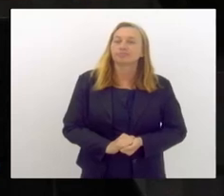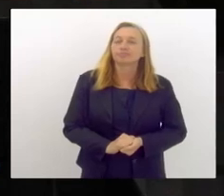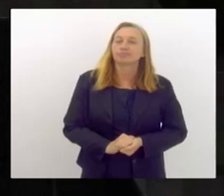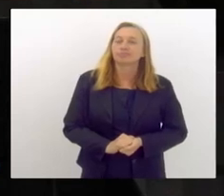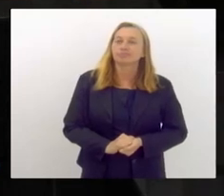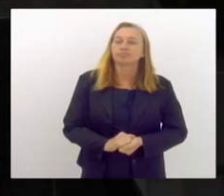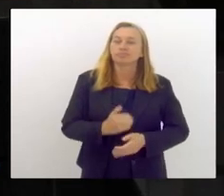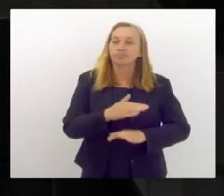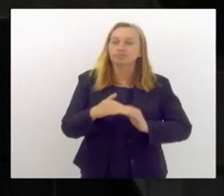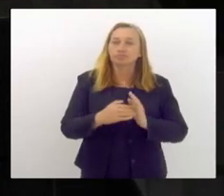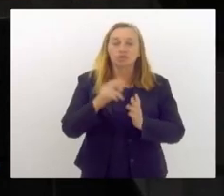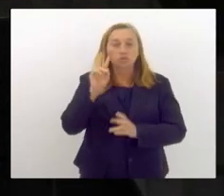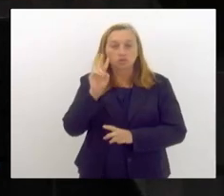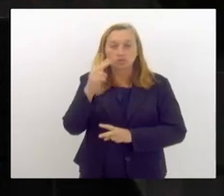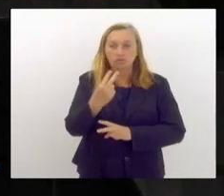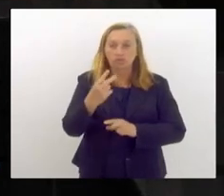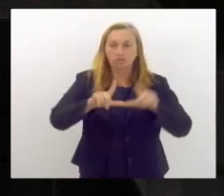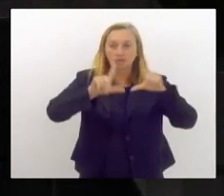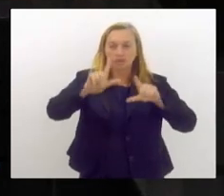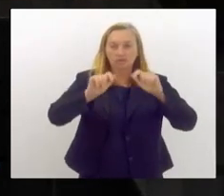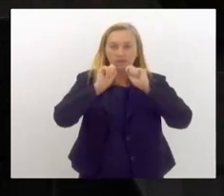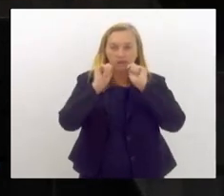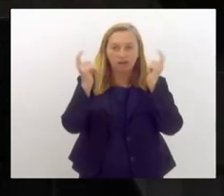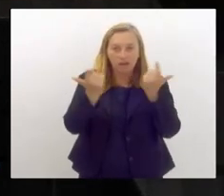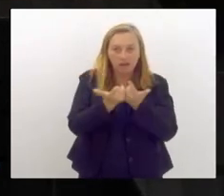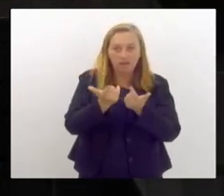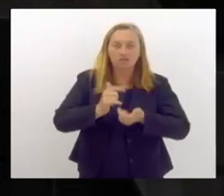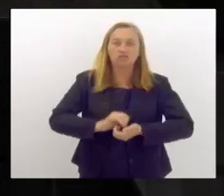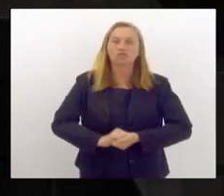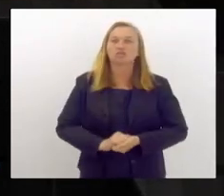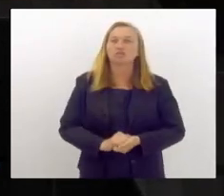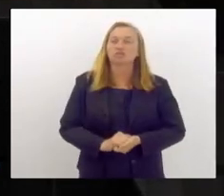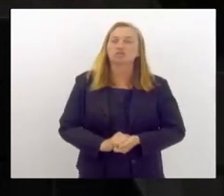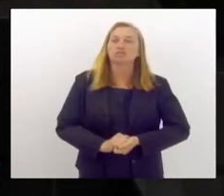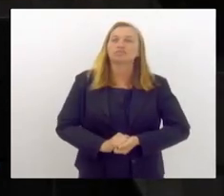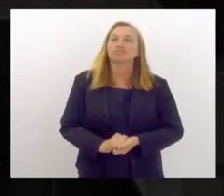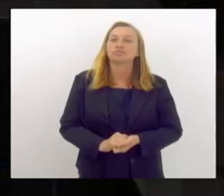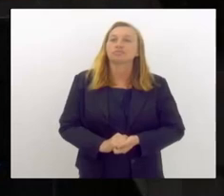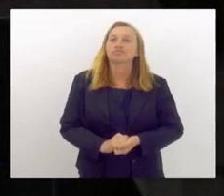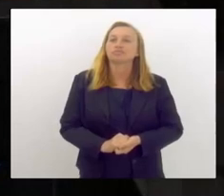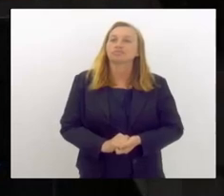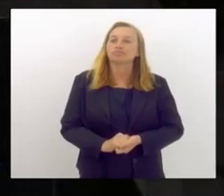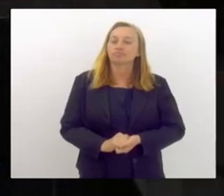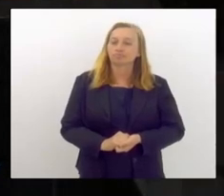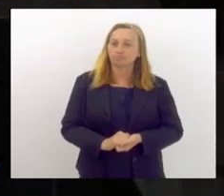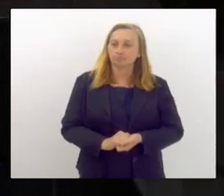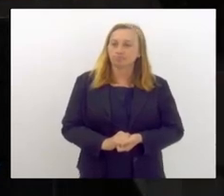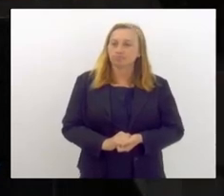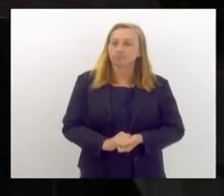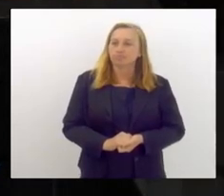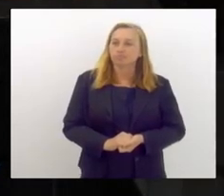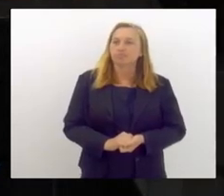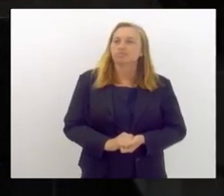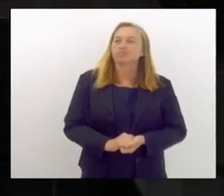senhoras telespectadoras e telespectadores da TV Alerge,